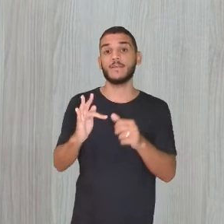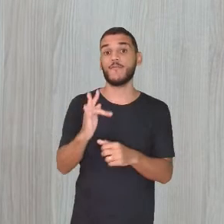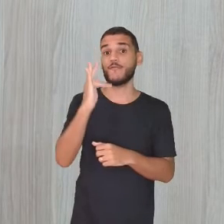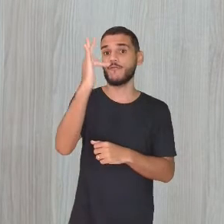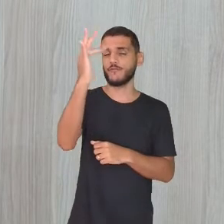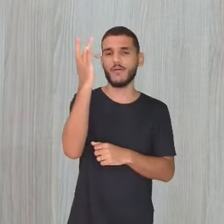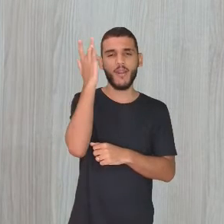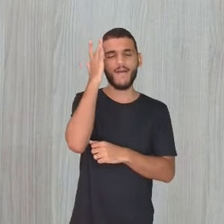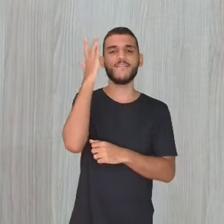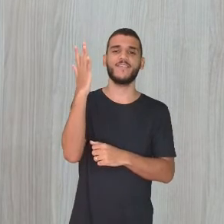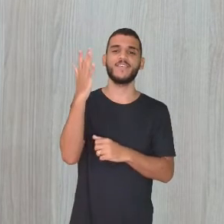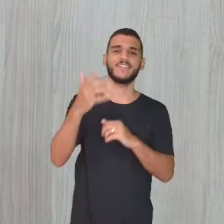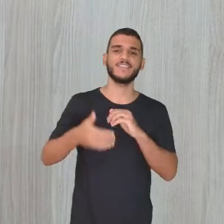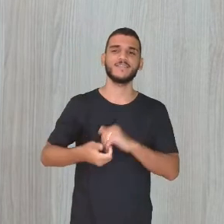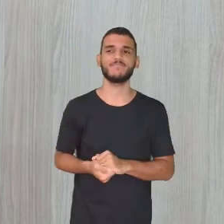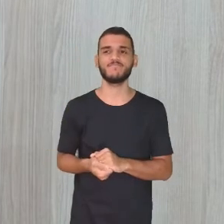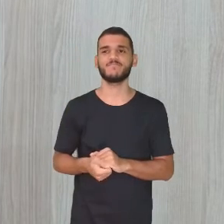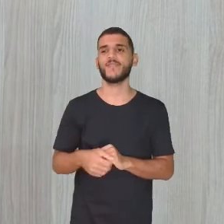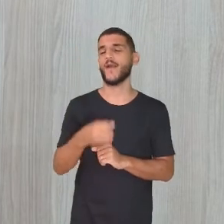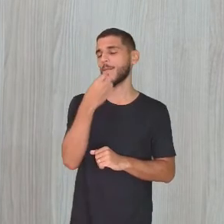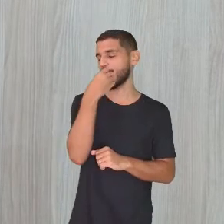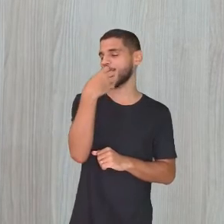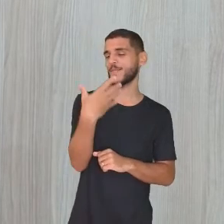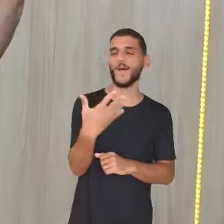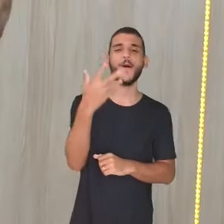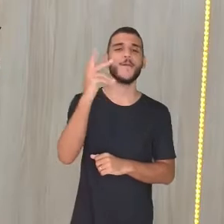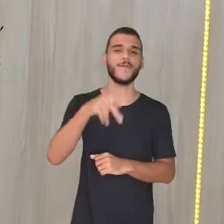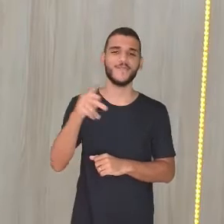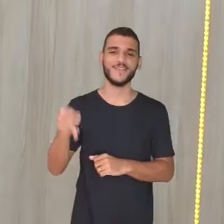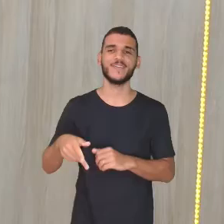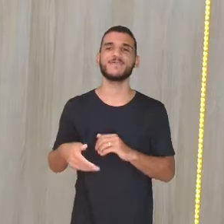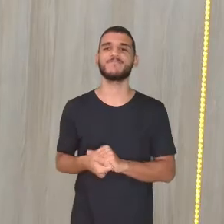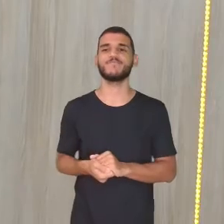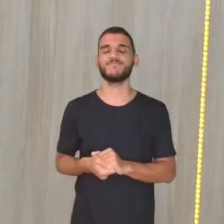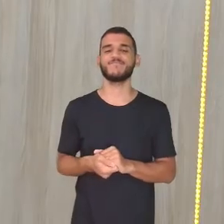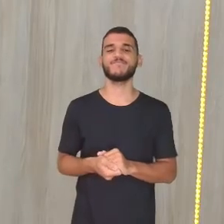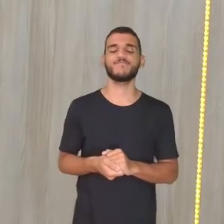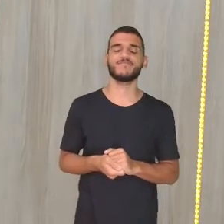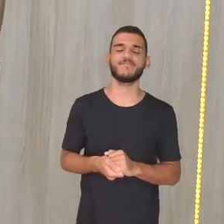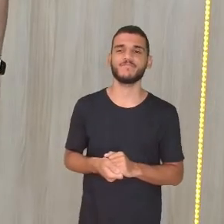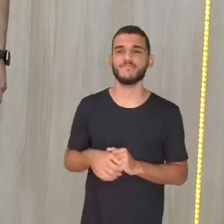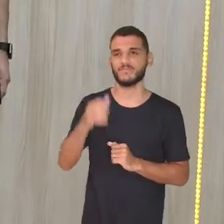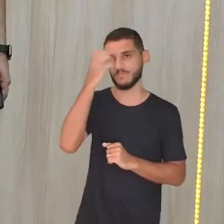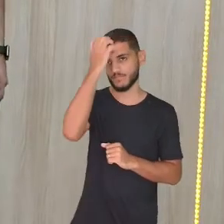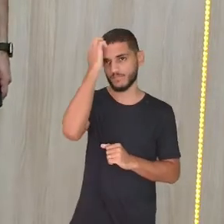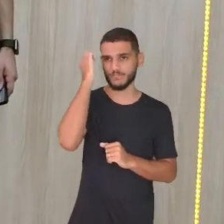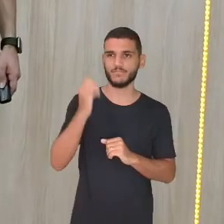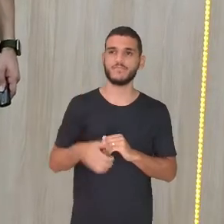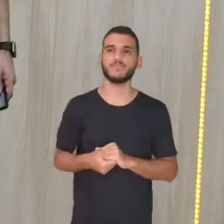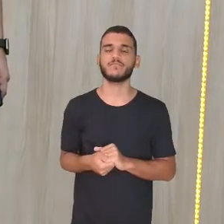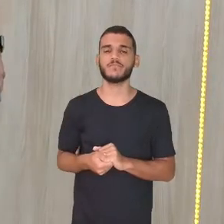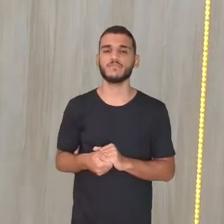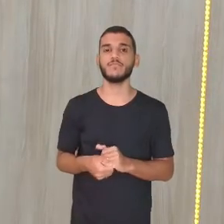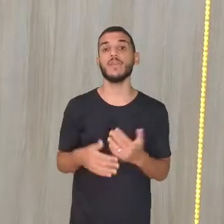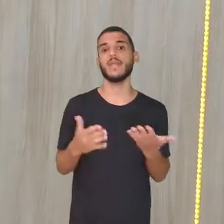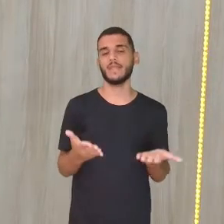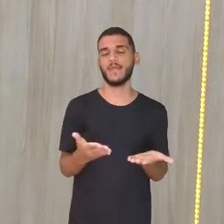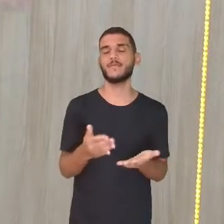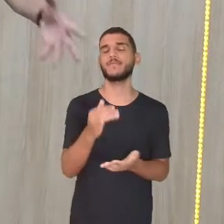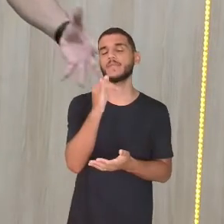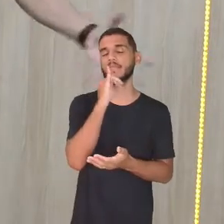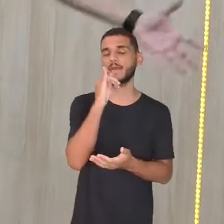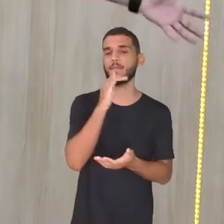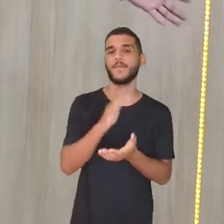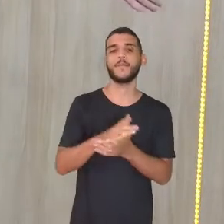aí com o Ricardinho, beleza? Show de bola, perfeito, professor. Com você é sempre fácil de verdade. Ó, na aula de hoje a gente vai falar